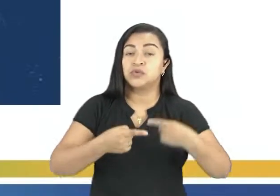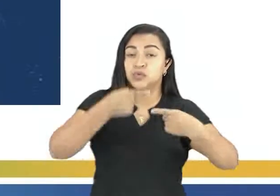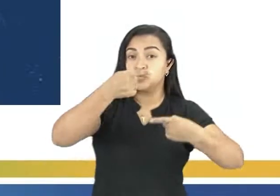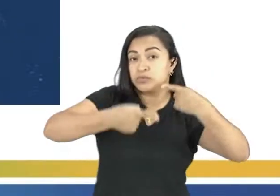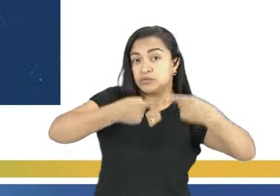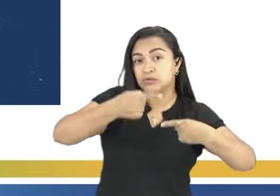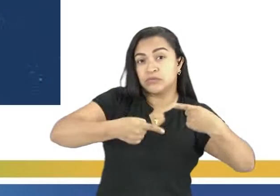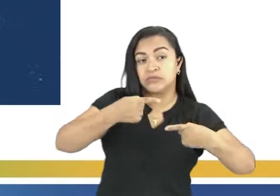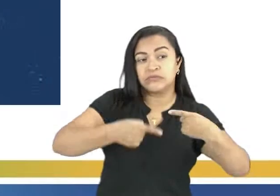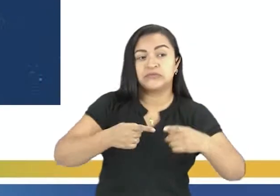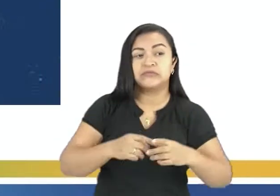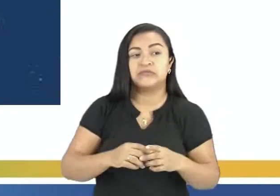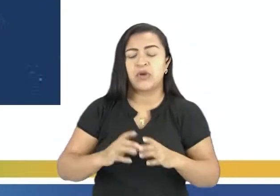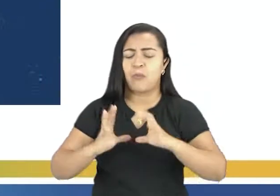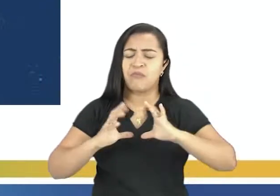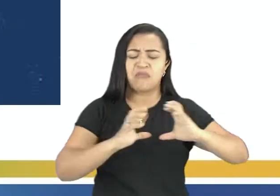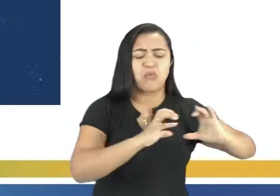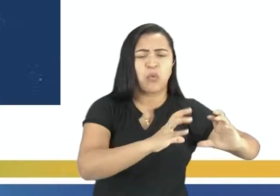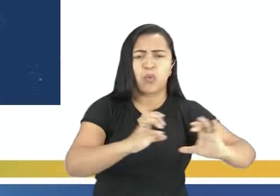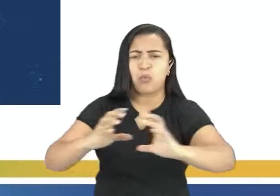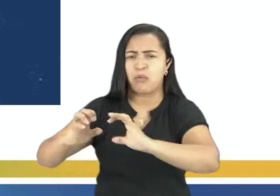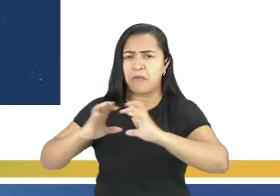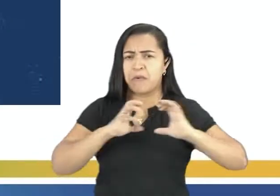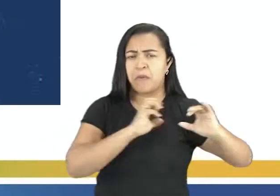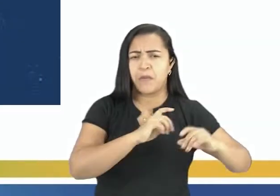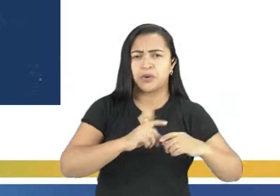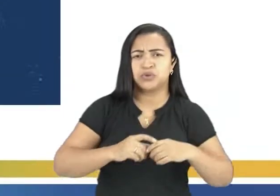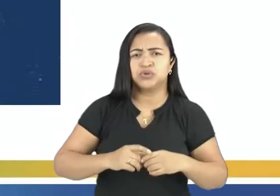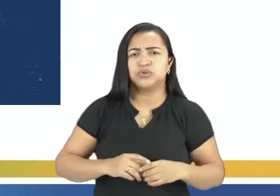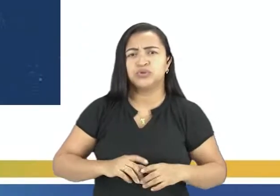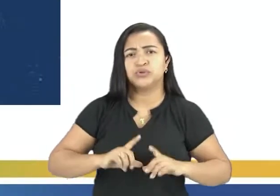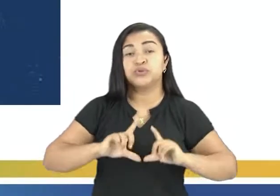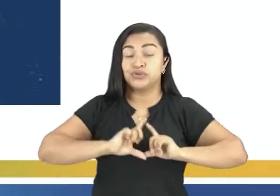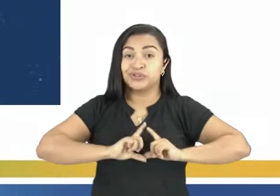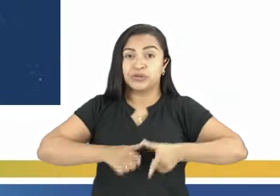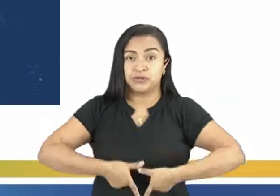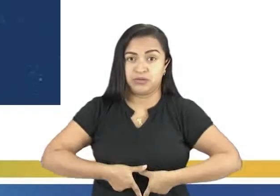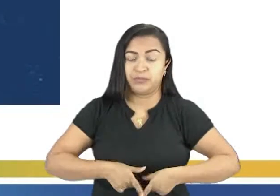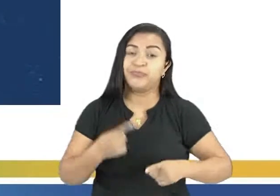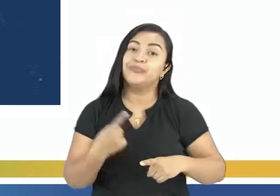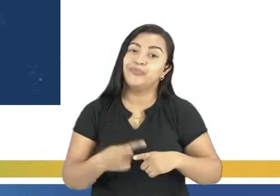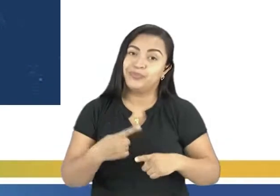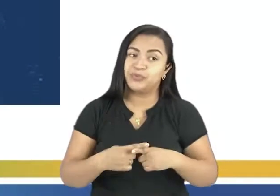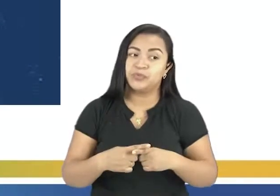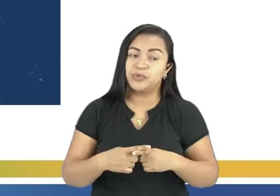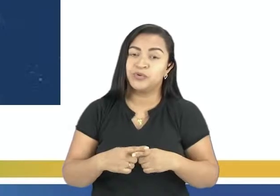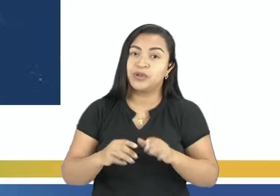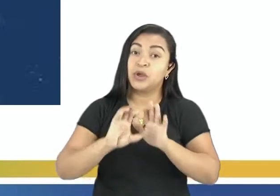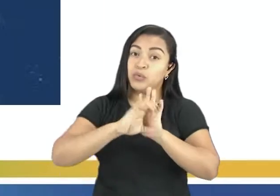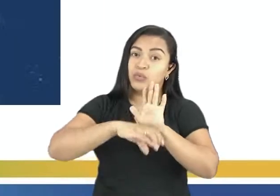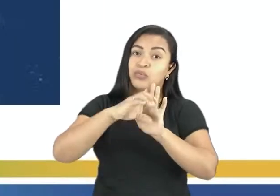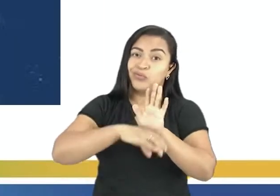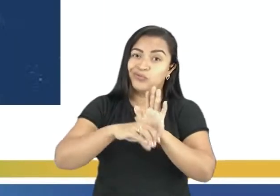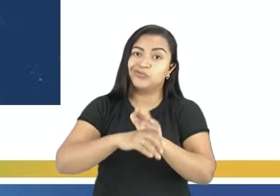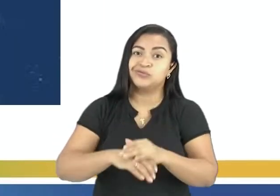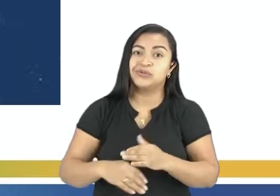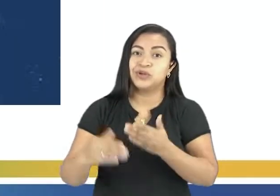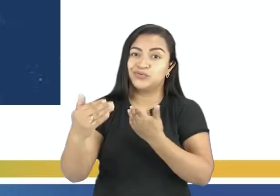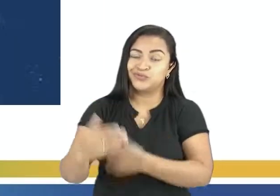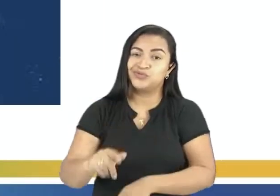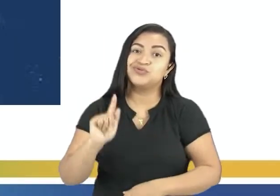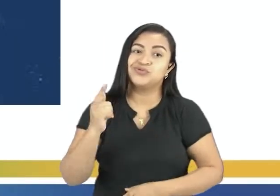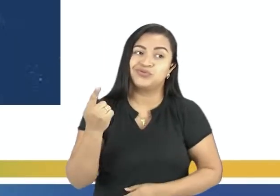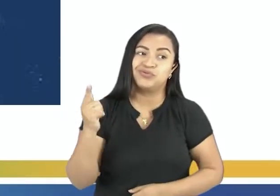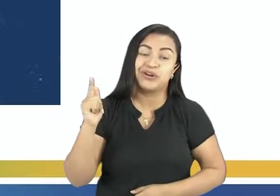conflitos, né, historicamente falando, tá bom? Porque esse conteúdo também ele cai em geografia. Vamos lá para o primeiro ponto.